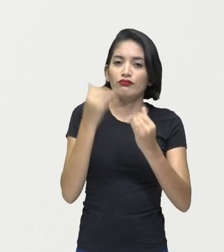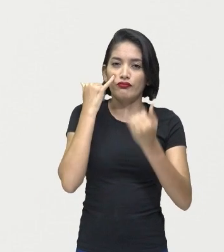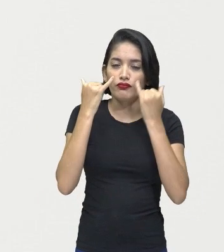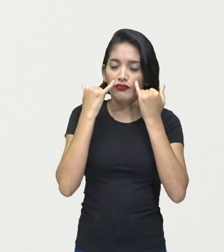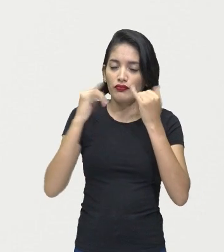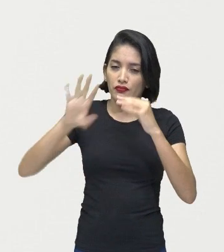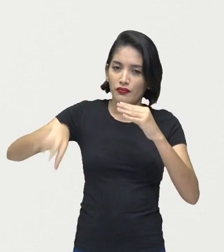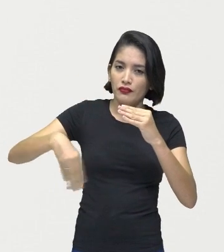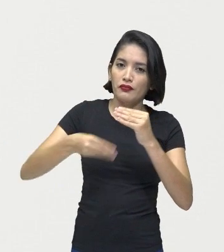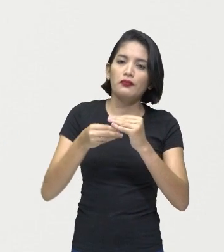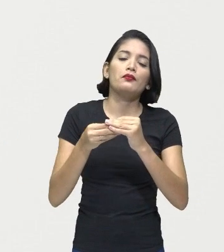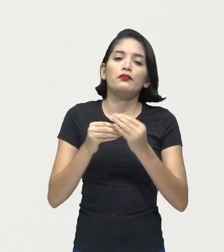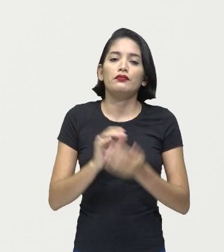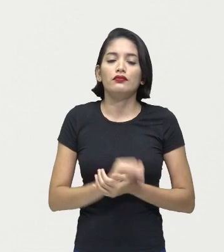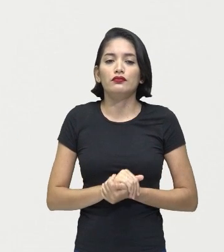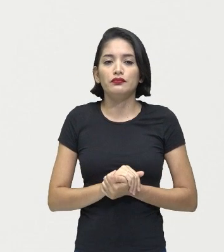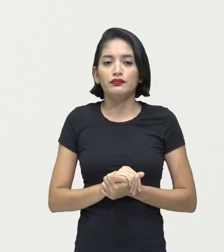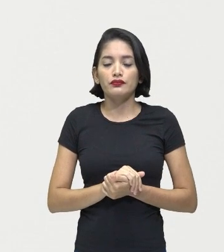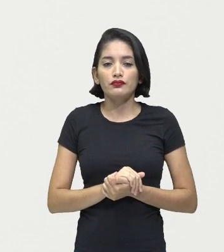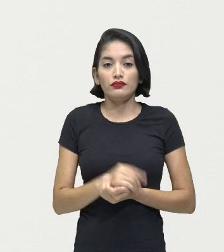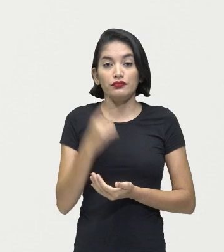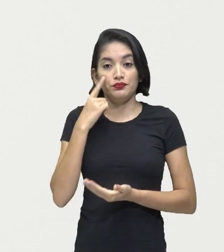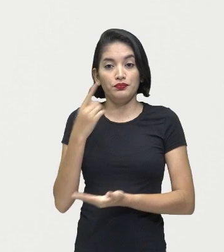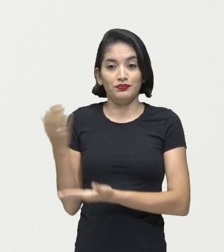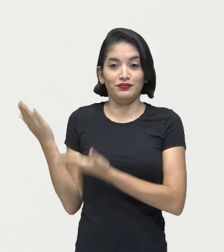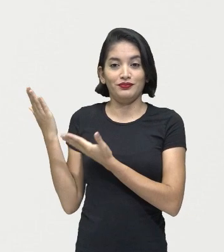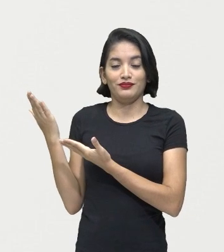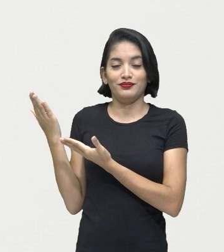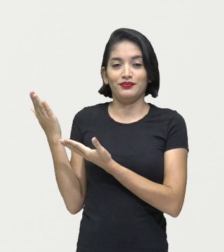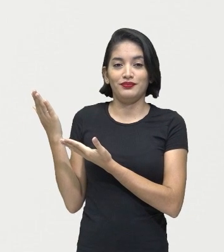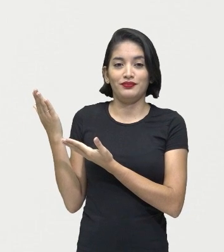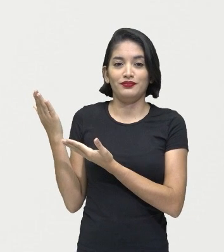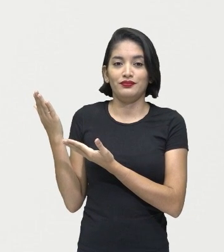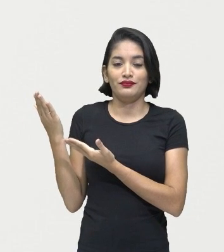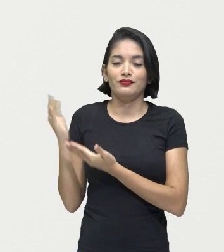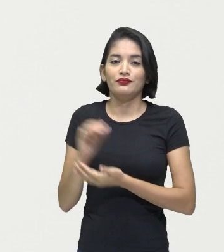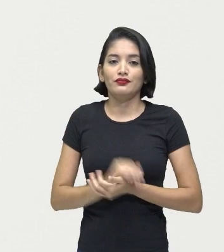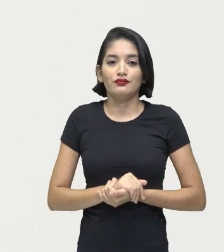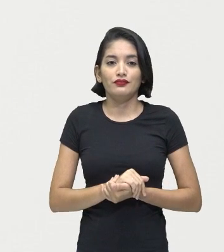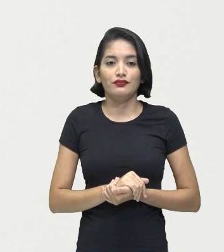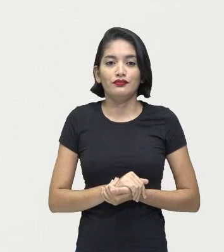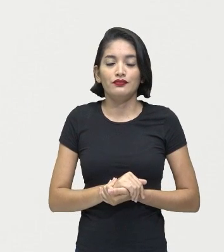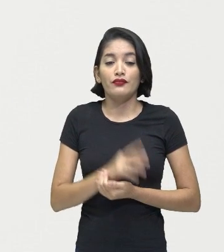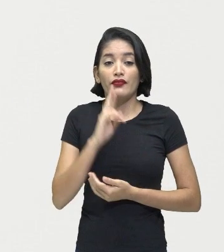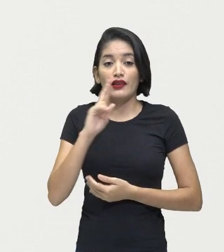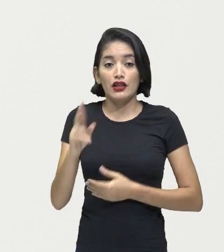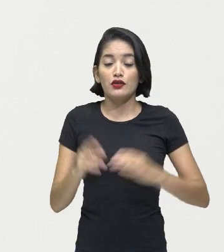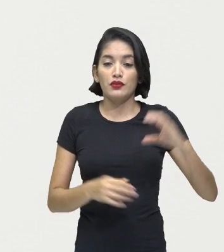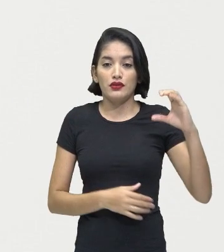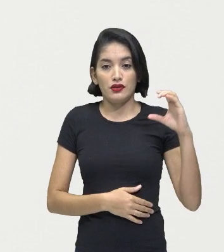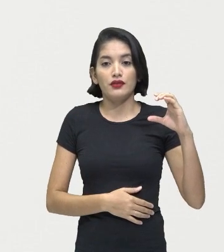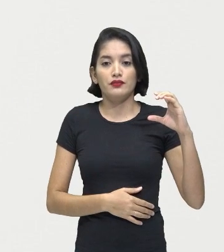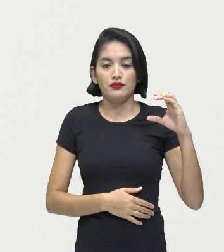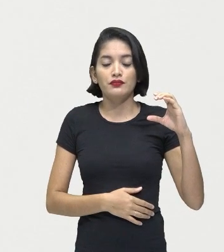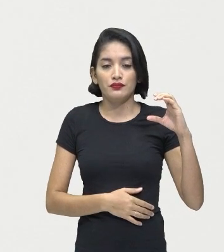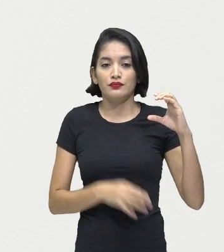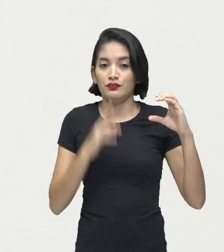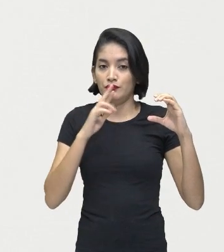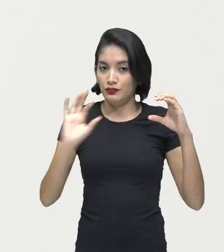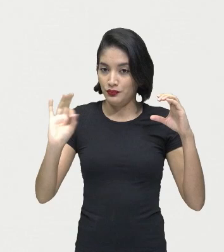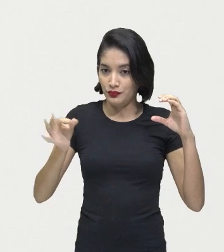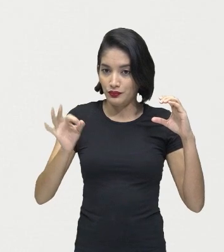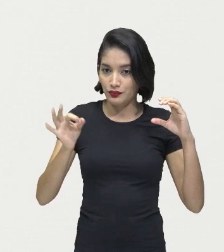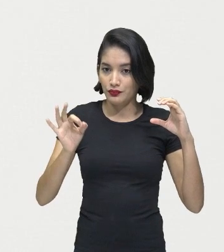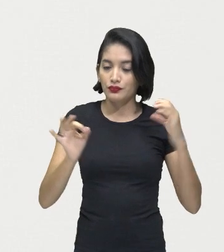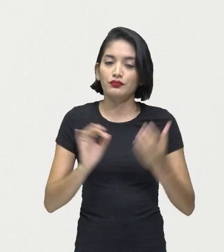a mais. Vamos ver como é que fica o nosso gabarito. A letra D é a resposta correta, a letra C é a resposta